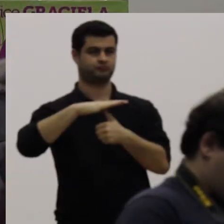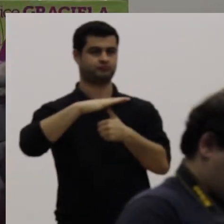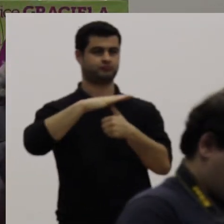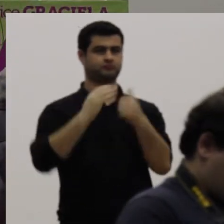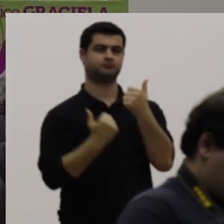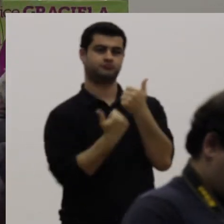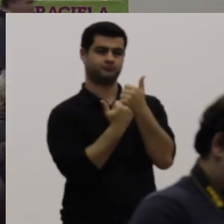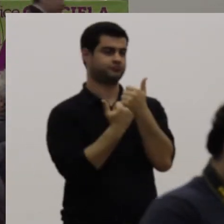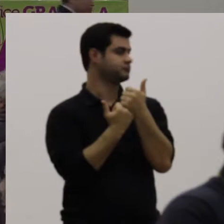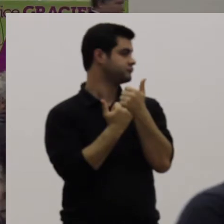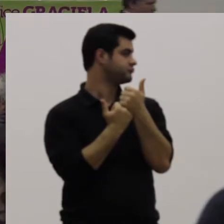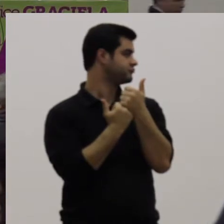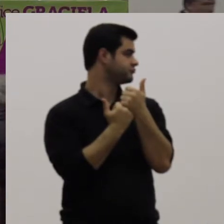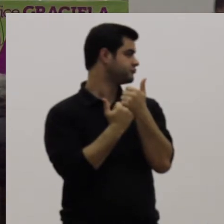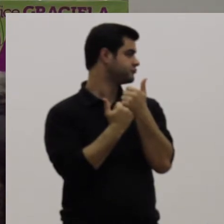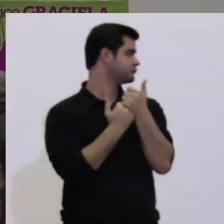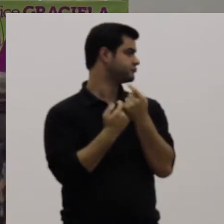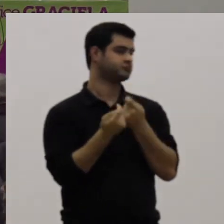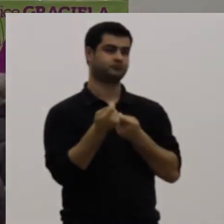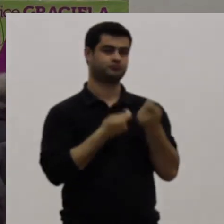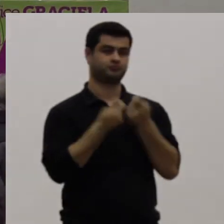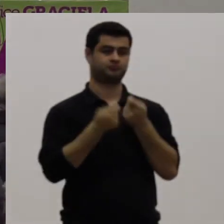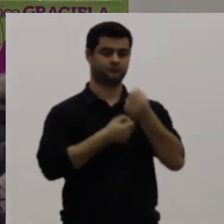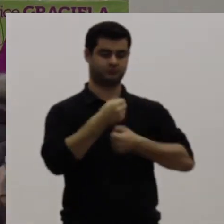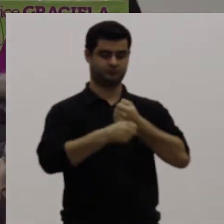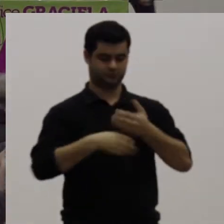vice-reitor. Gestão